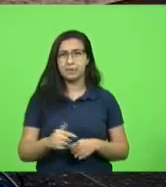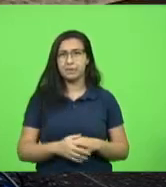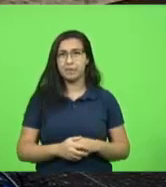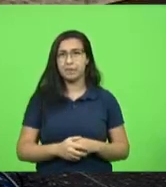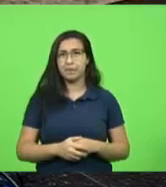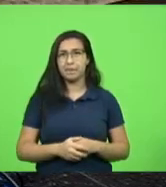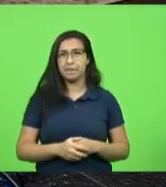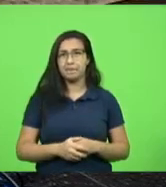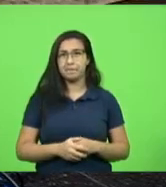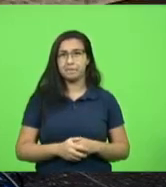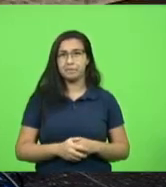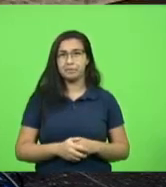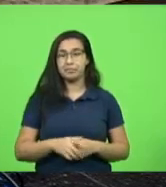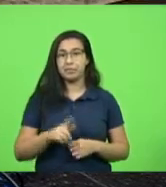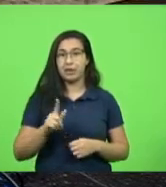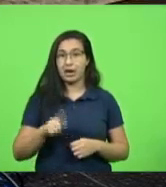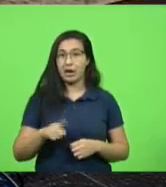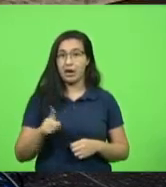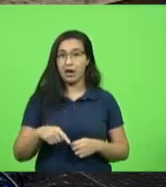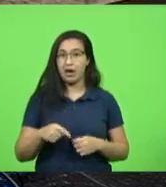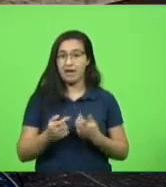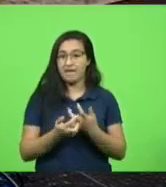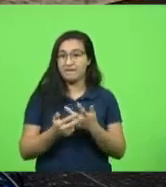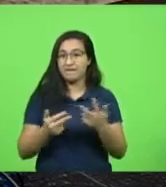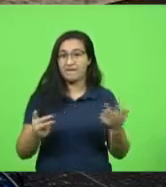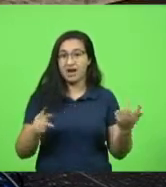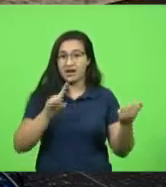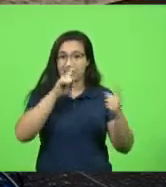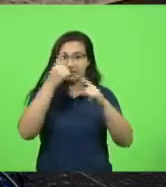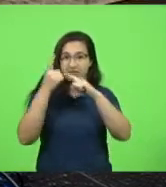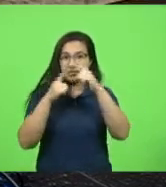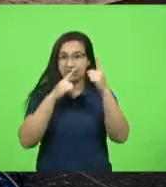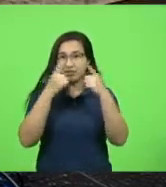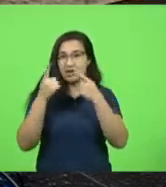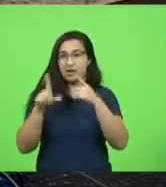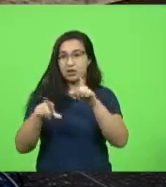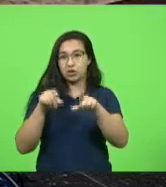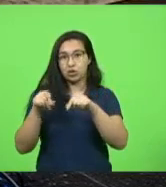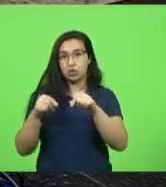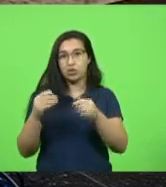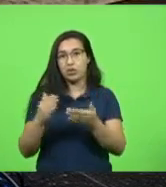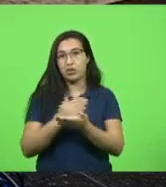foi a multiplicidade de ideias que nos colocou aqui, cada um de nós?